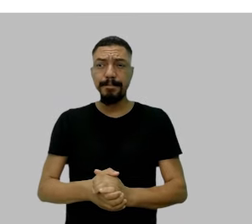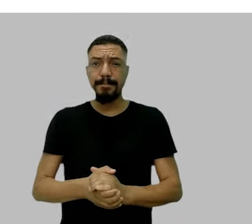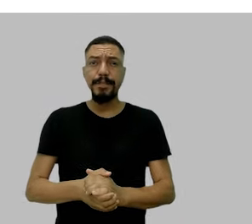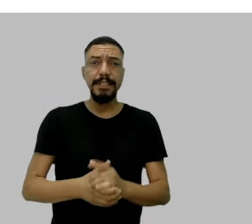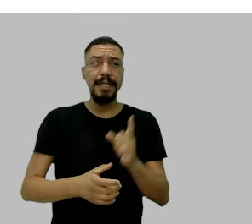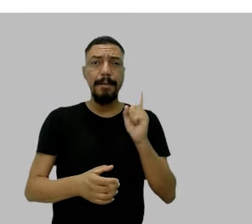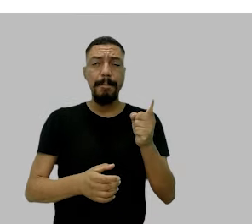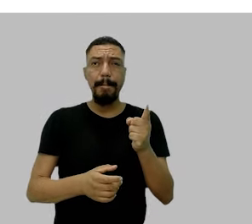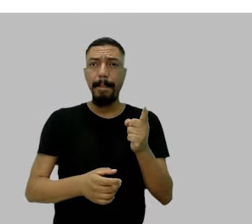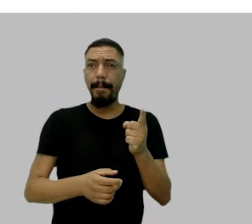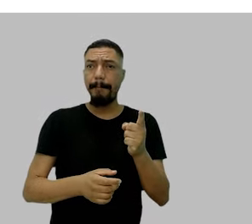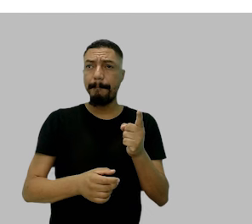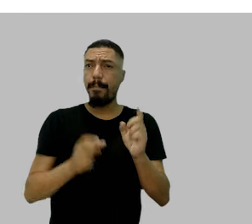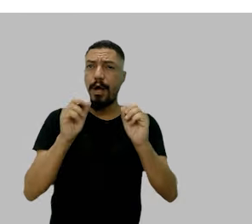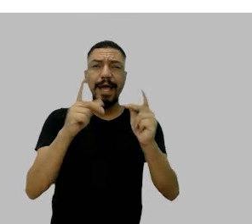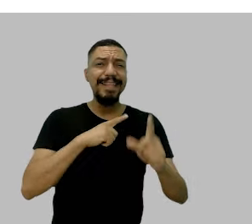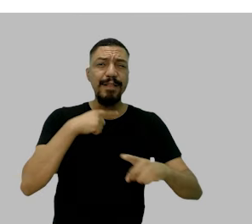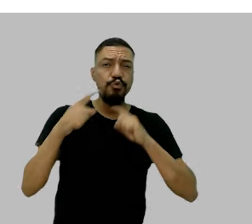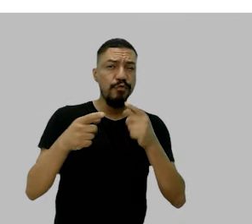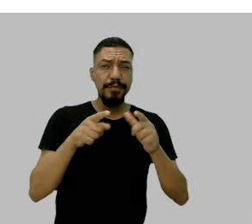Gente, até aqui, dúvidas?